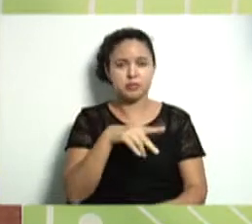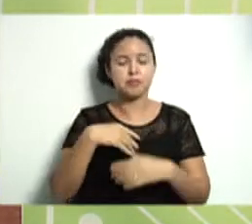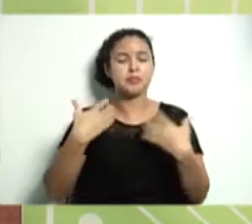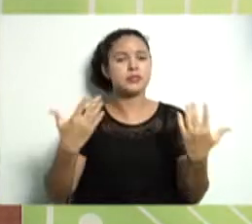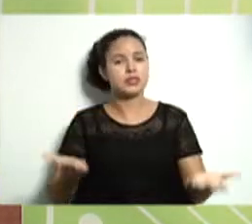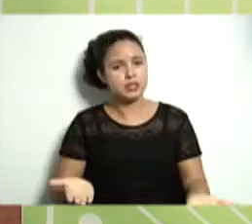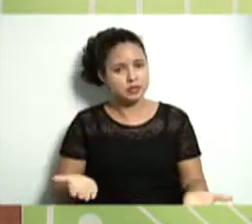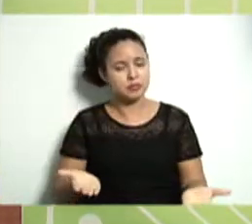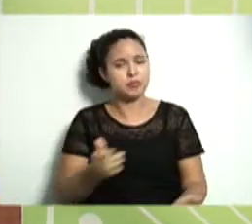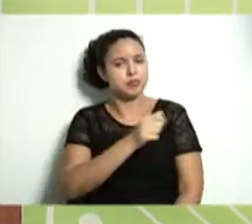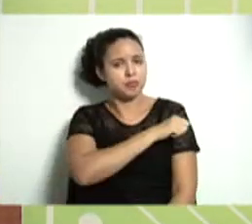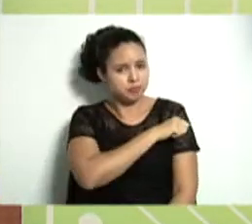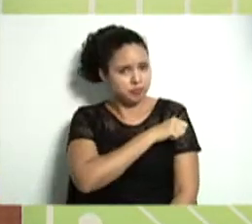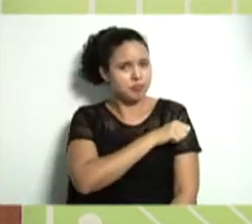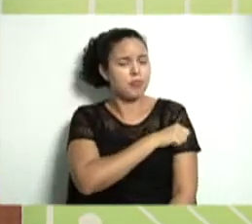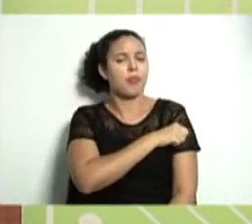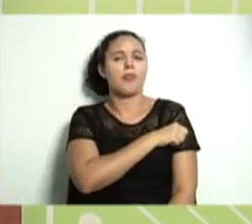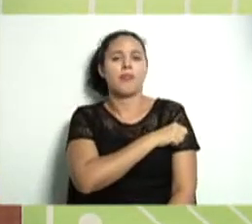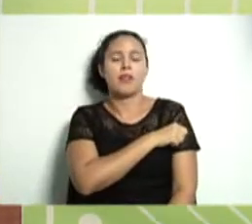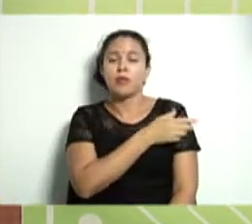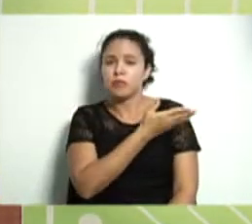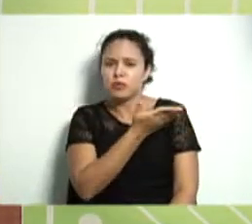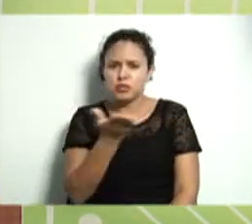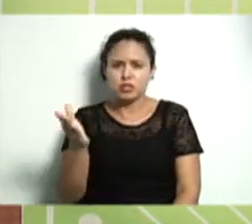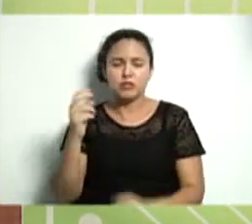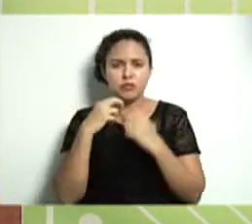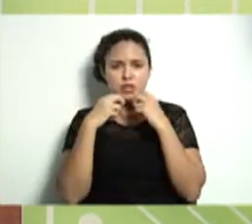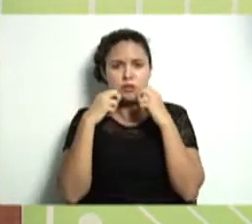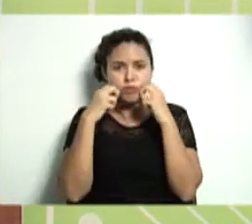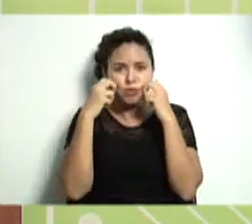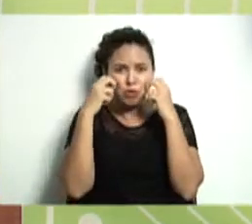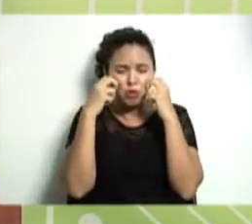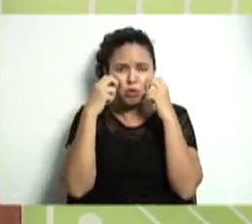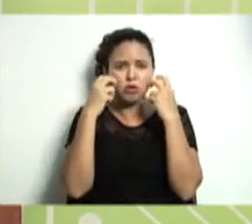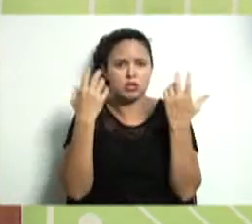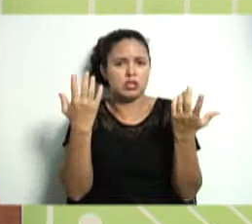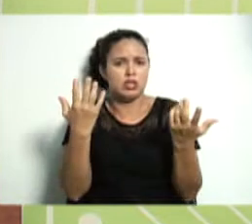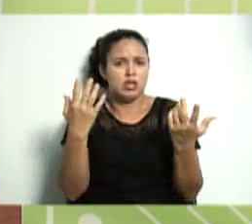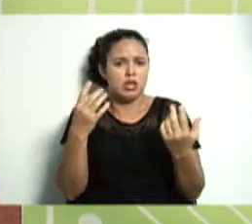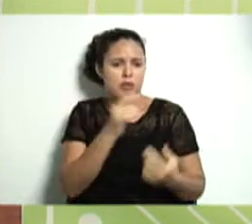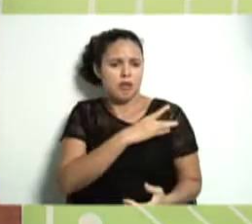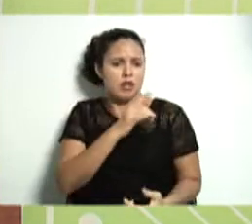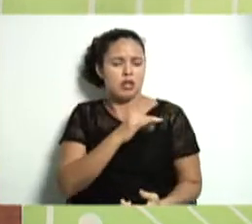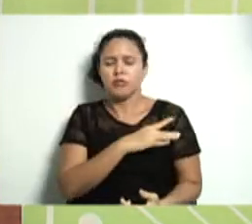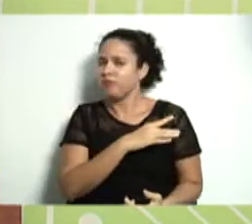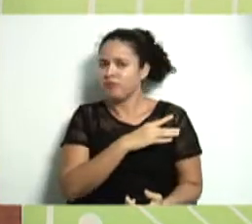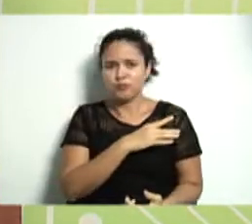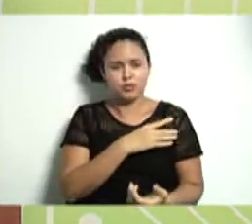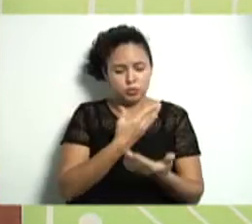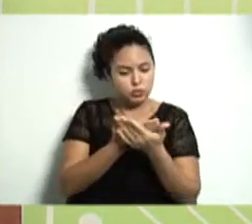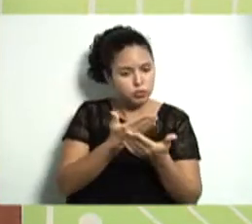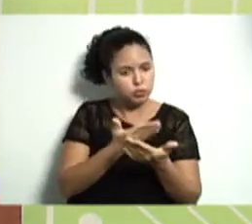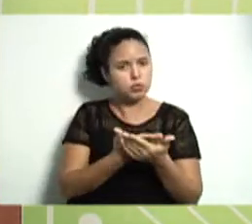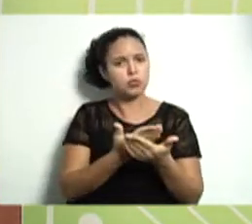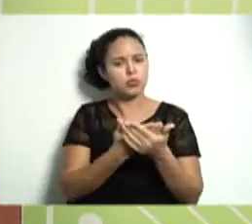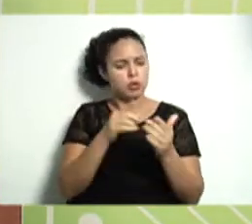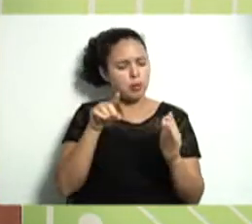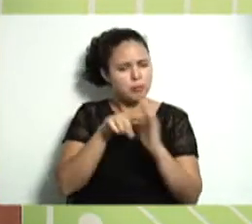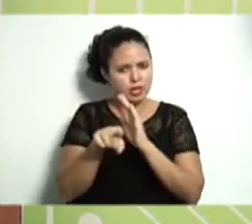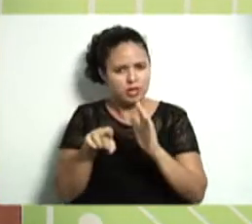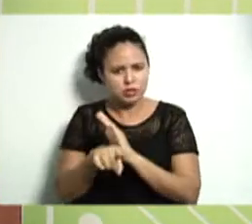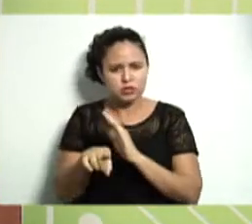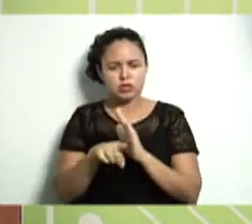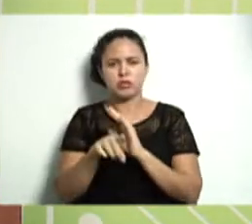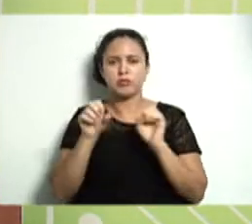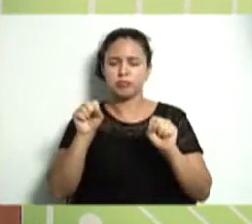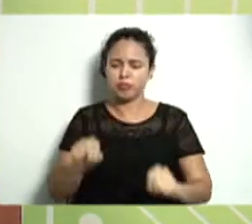Então, gente, não tenham vergonha, é isso aí, estudar é perguntar. É sanar dúvidas.